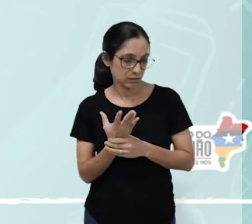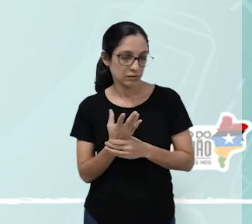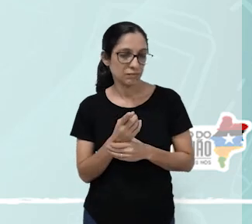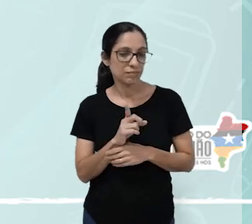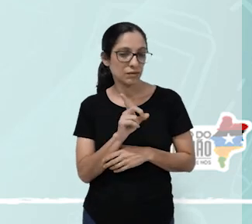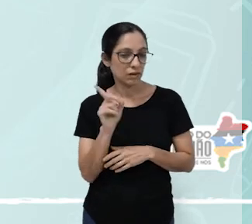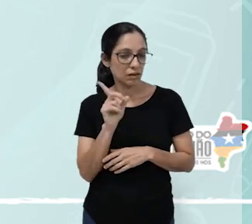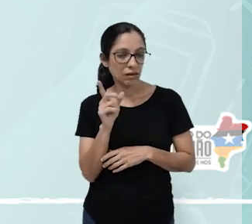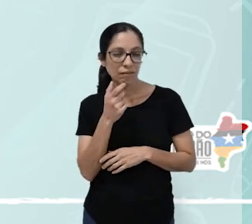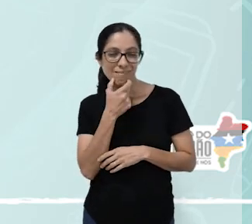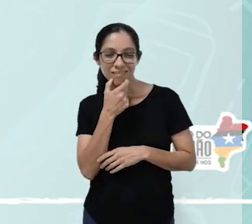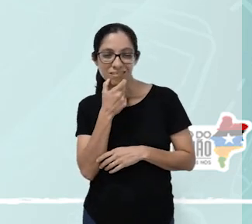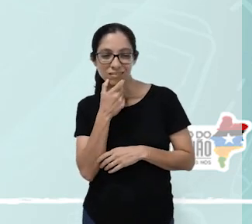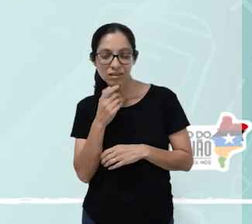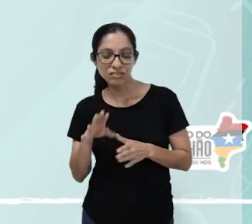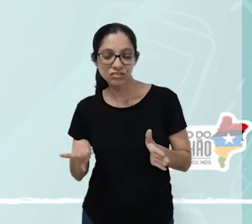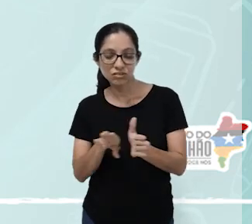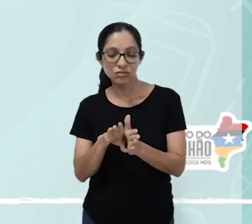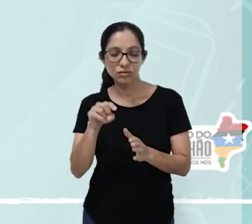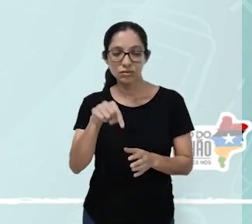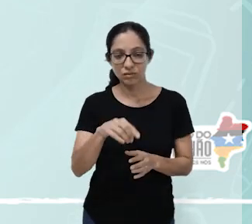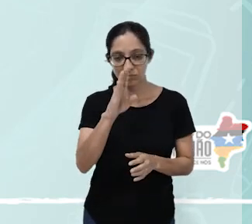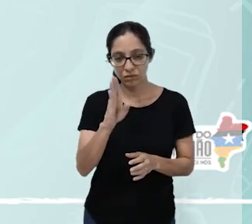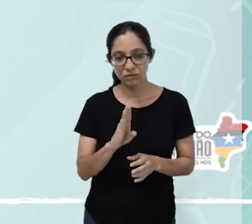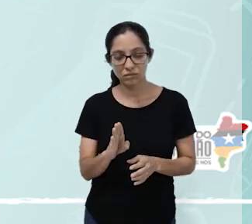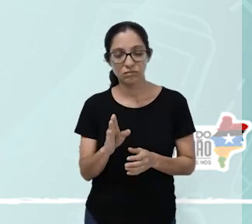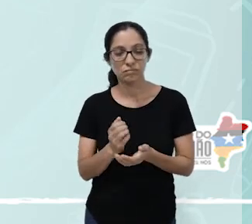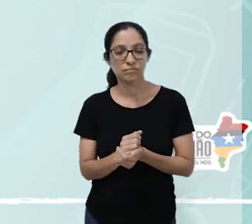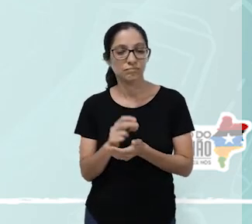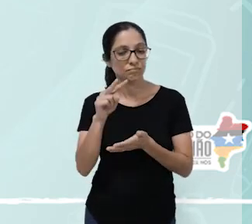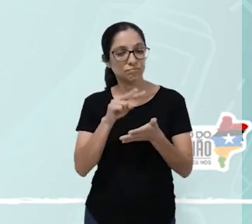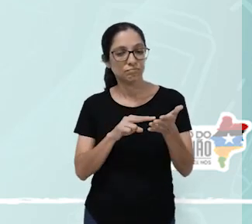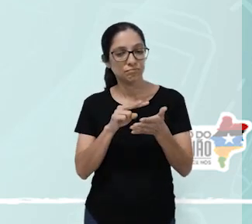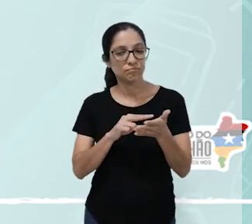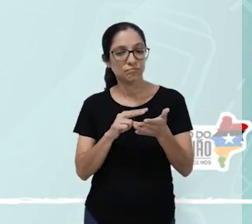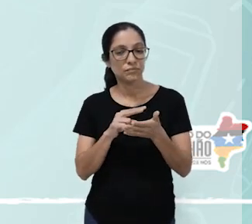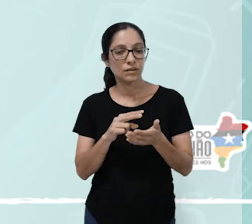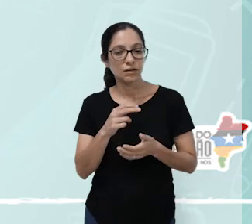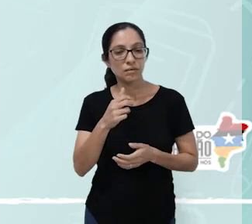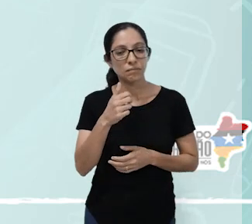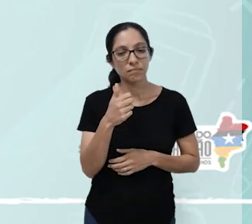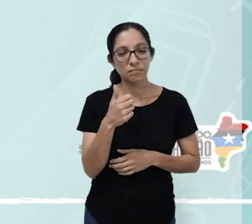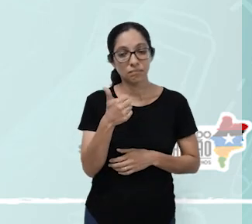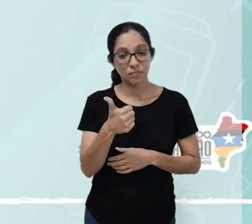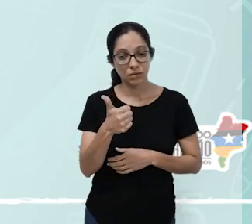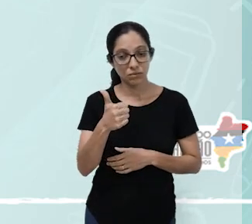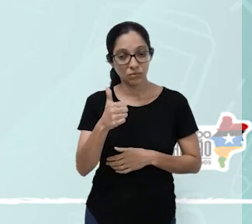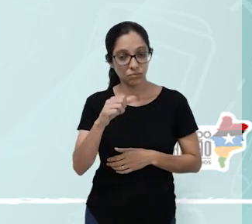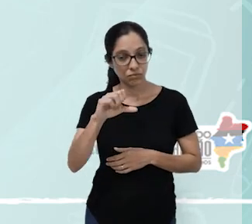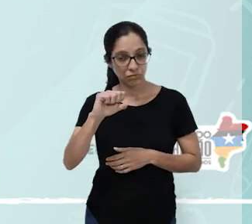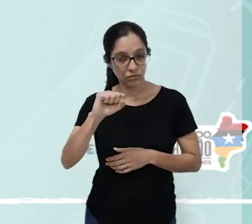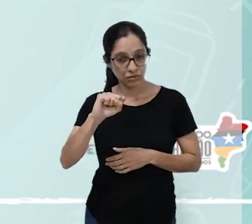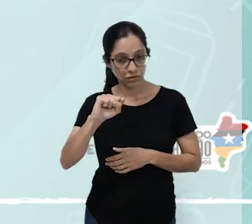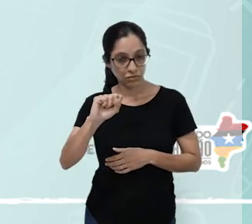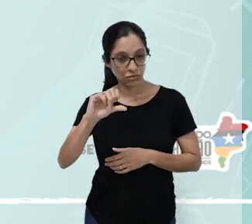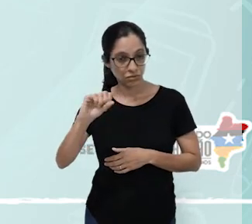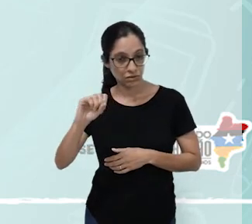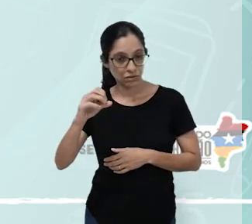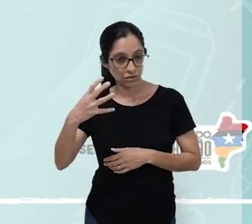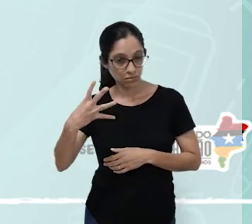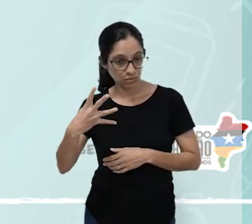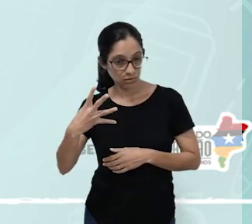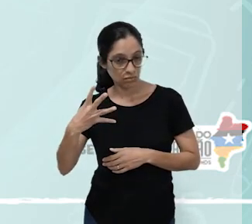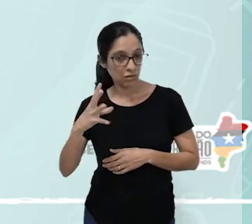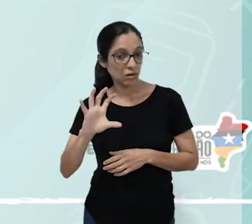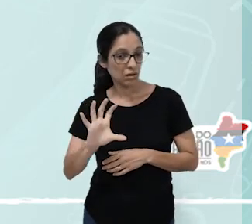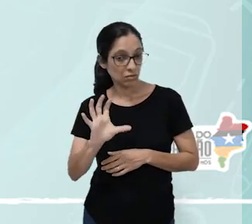na Inglaterra. De forma amadora e que em 1984 ocorreu a primeira competição no país, com a